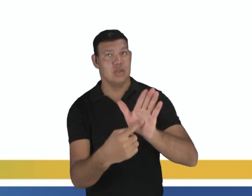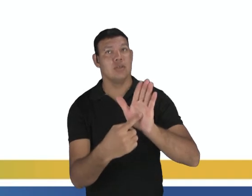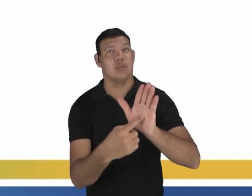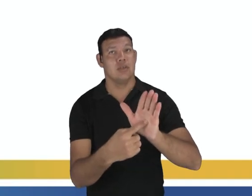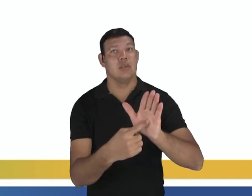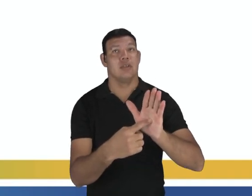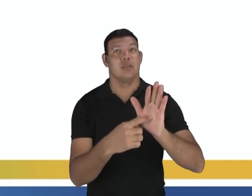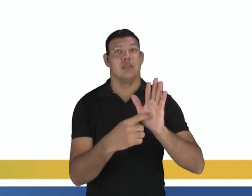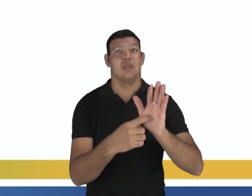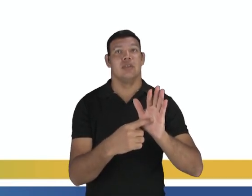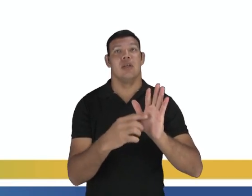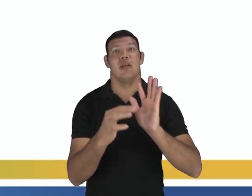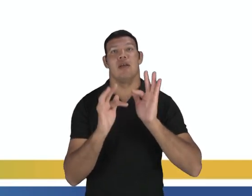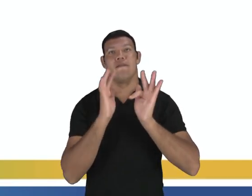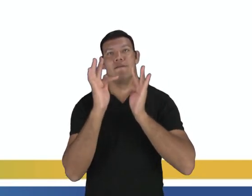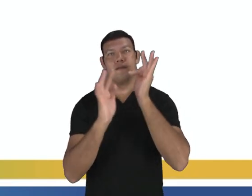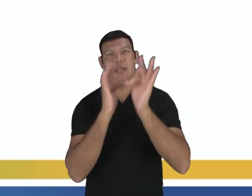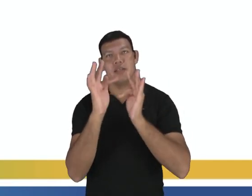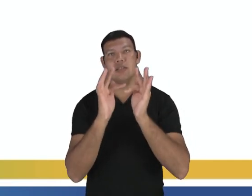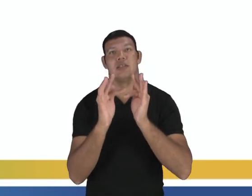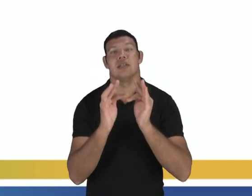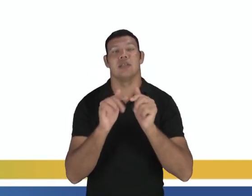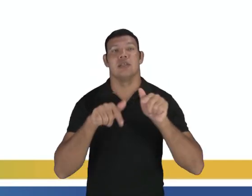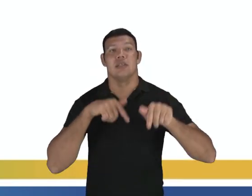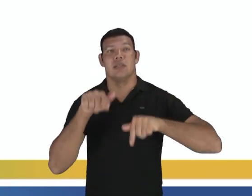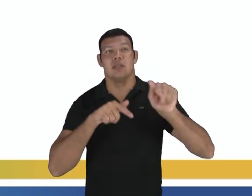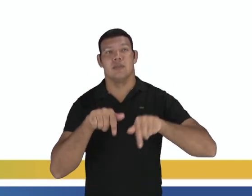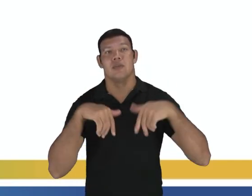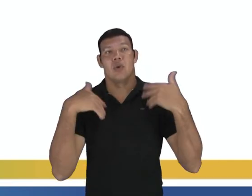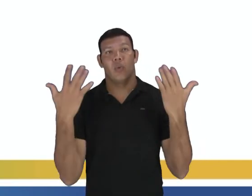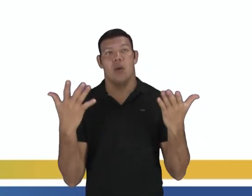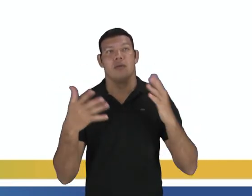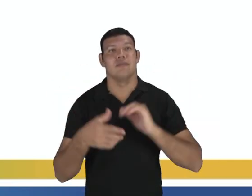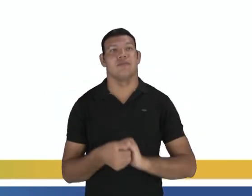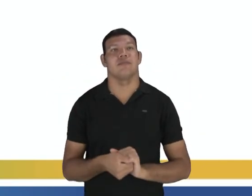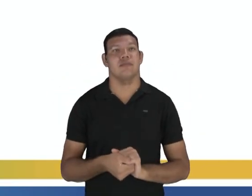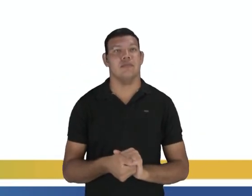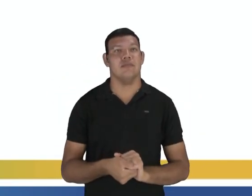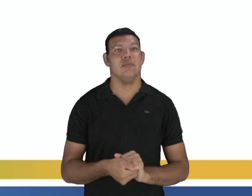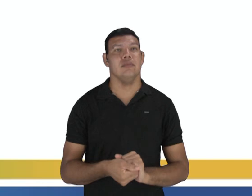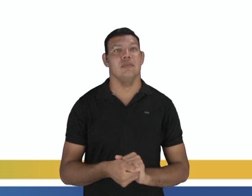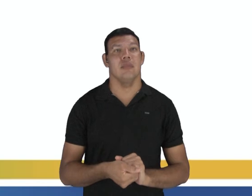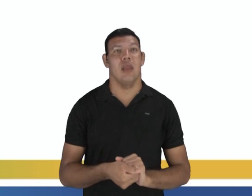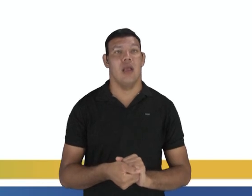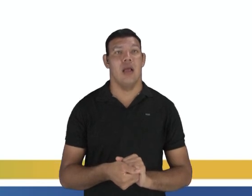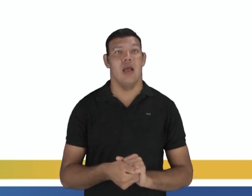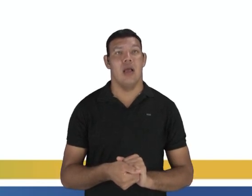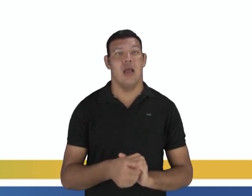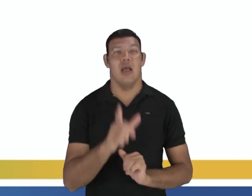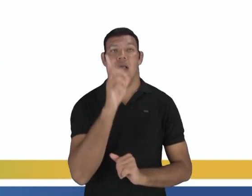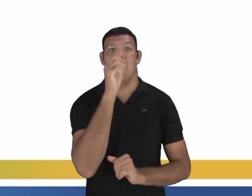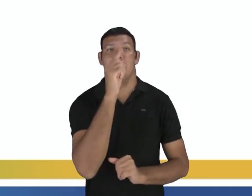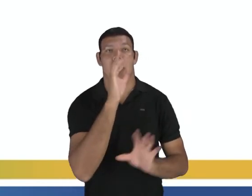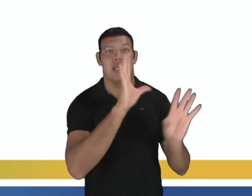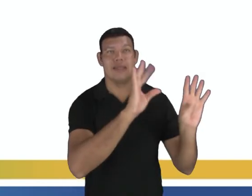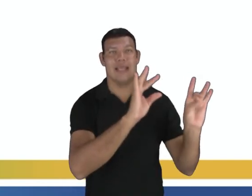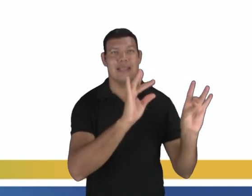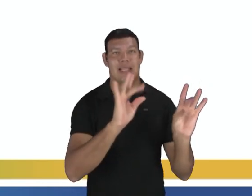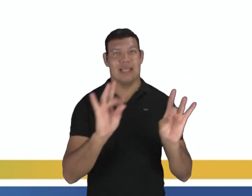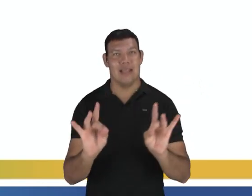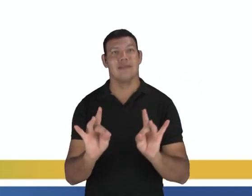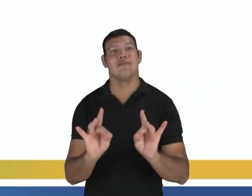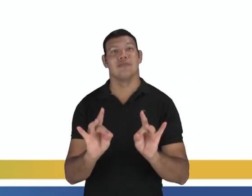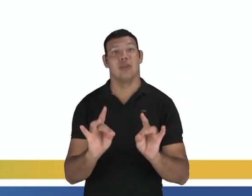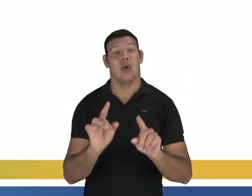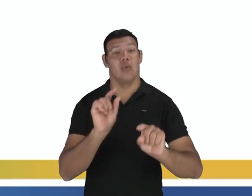e químicas. Então, aqui na primeira, a gente tem a água líquida, que é obtida a partir do gelo. Ao se fornecer